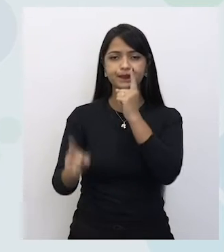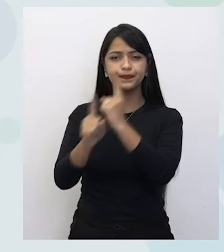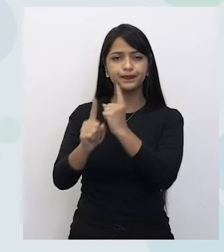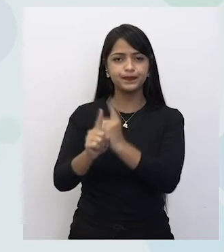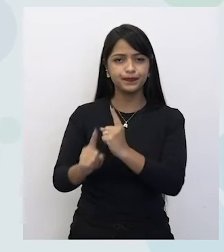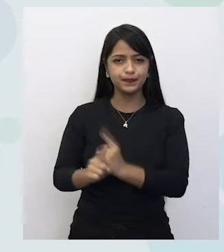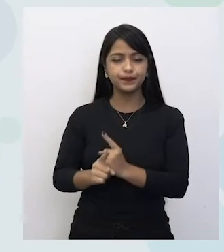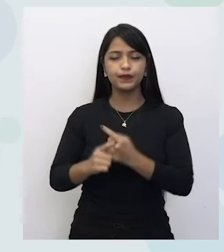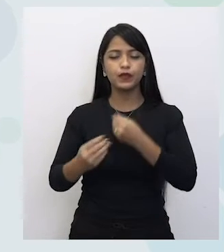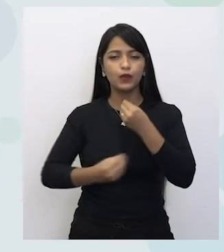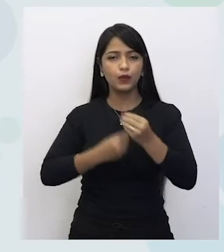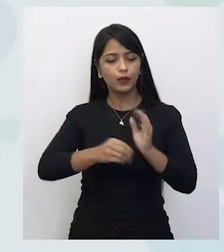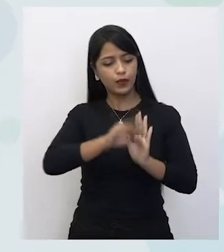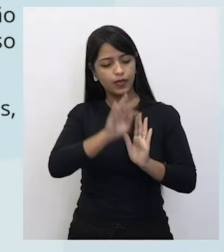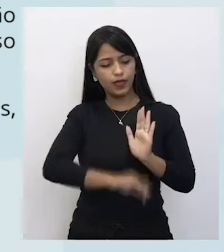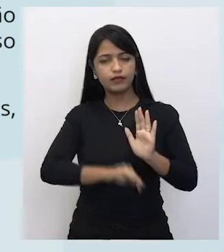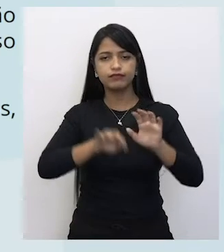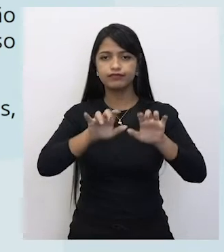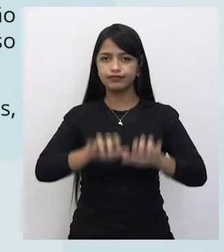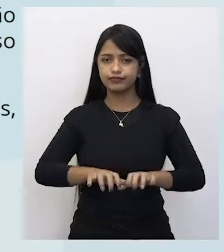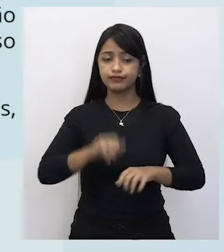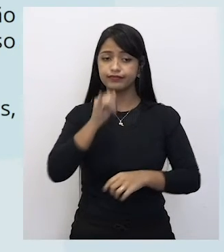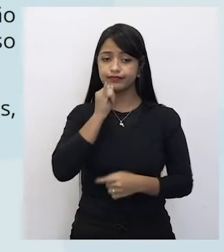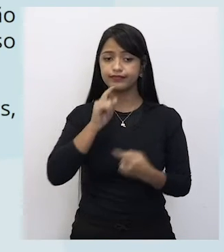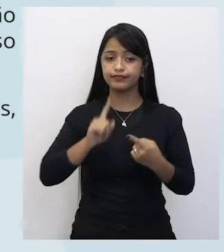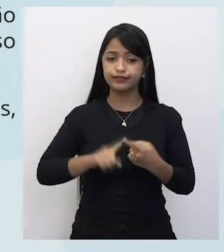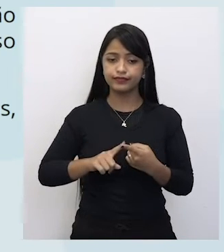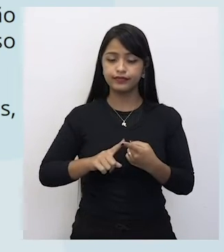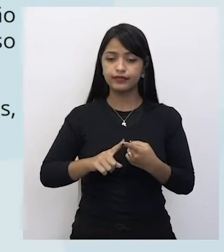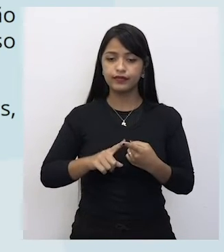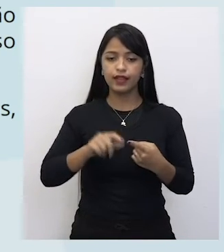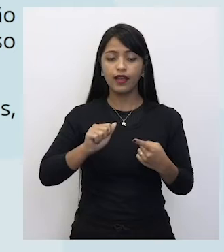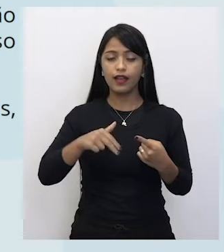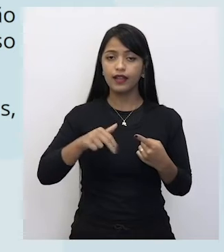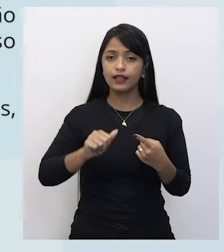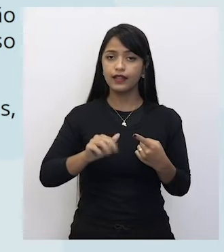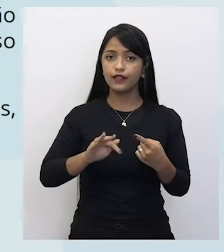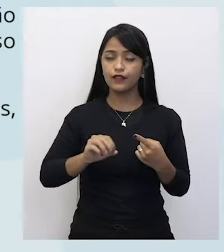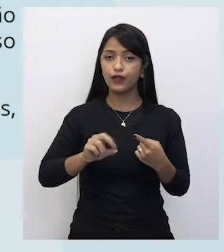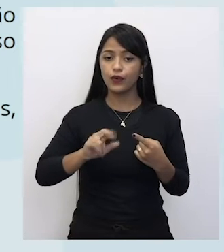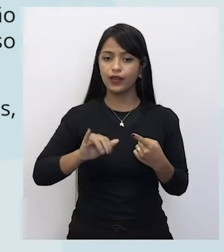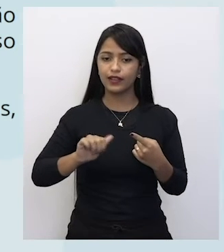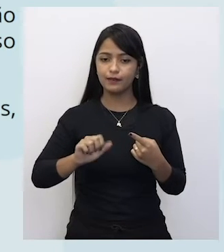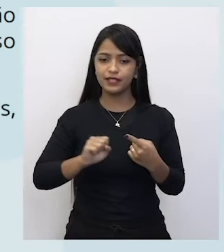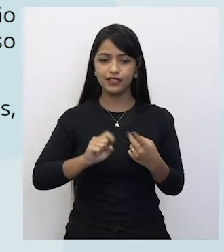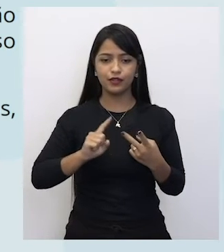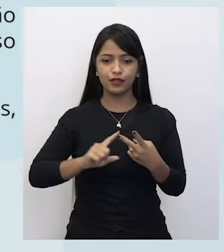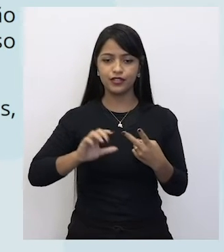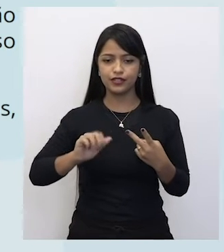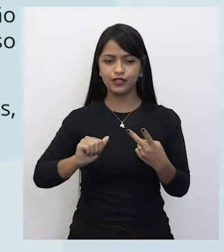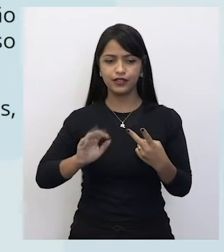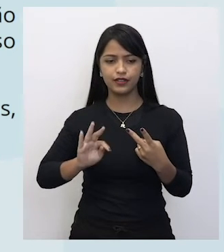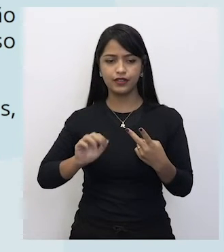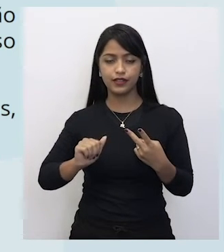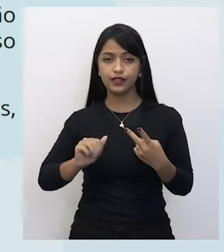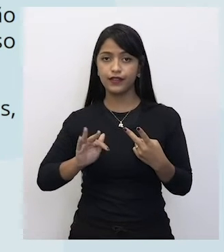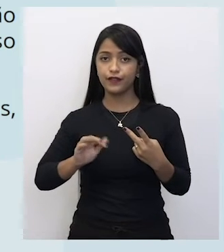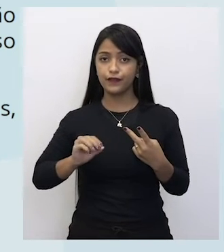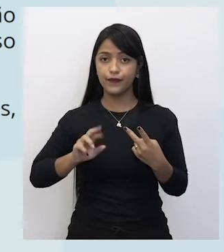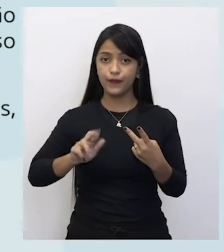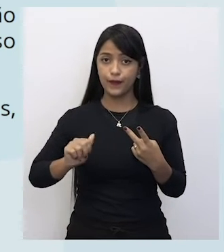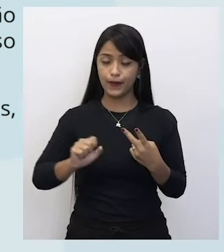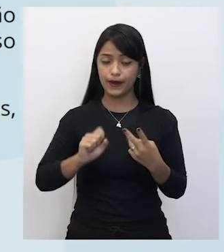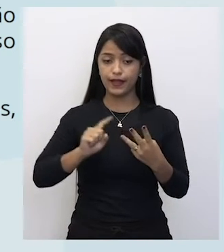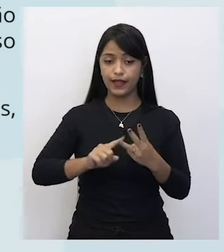de progressão temática, tais como retomadas anafóricas, catáforas, uso de organizadores textuais,